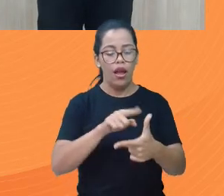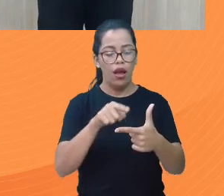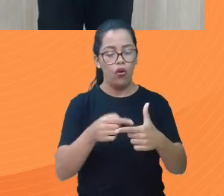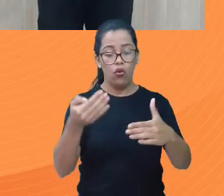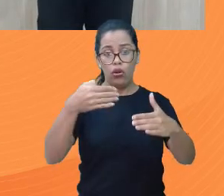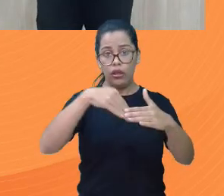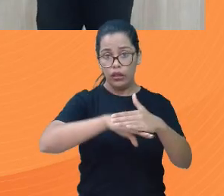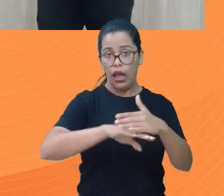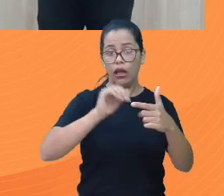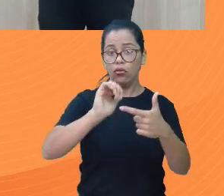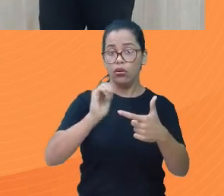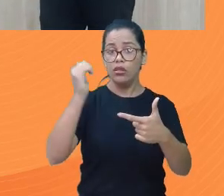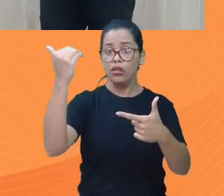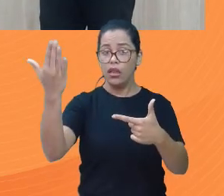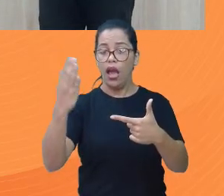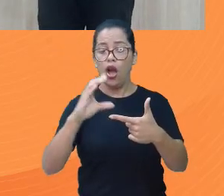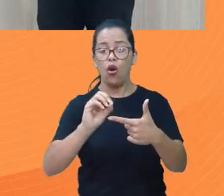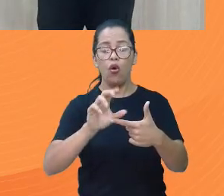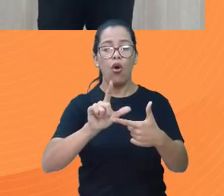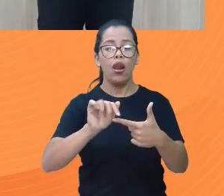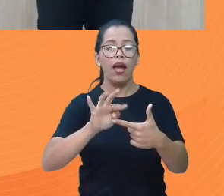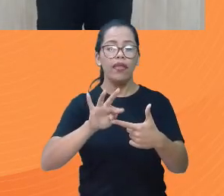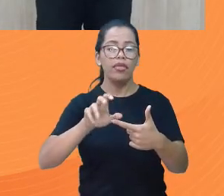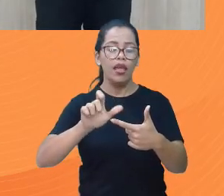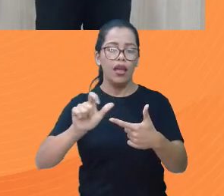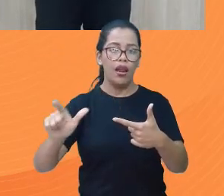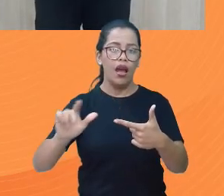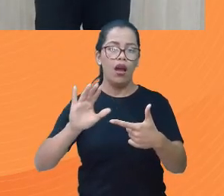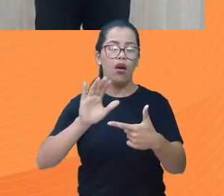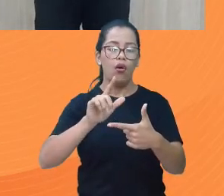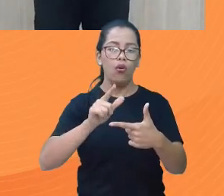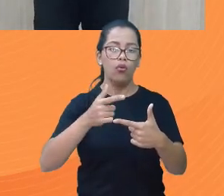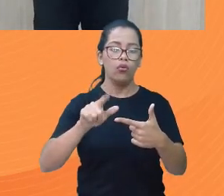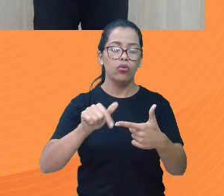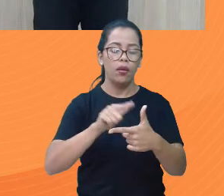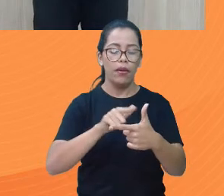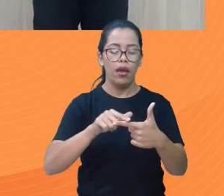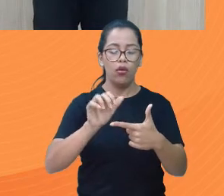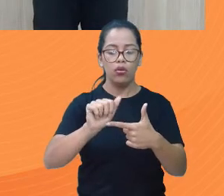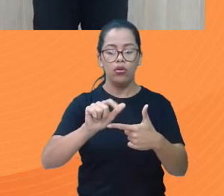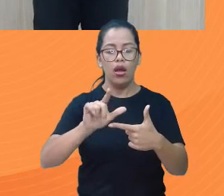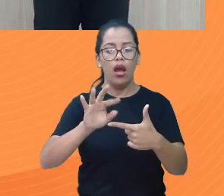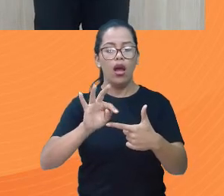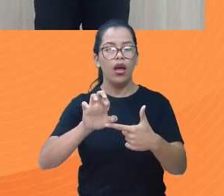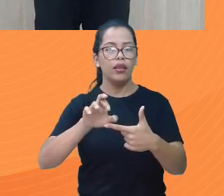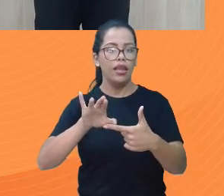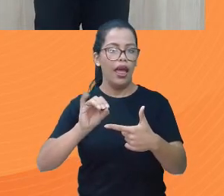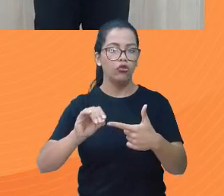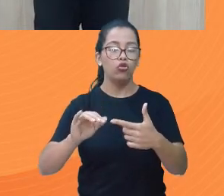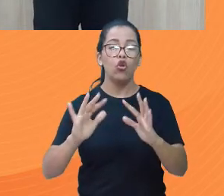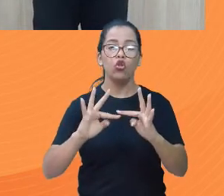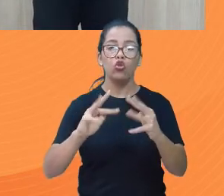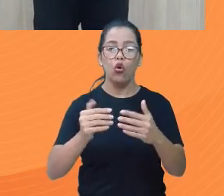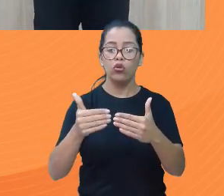externos, certo? Colaterais, alternos, todos partindo aí do ângulo correspondente. Então, a